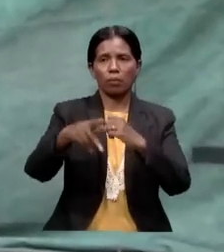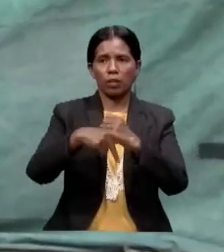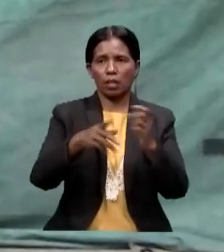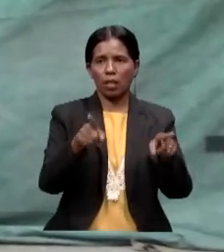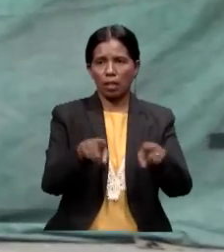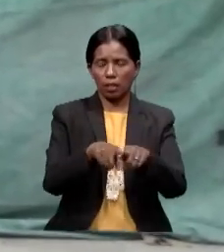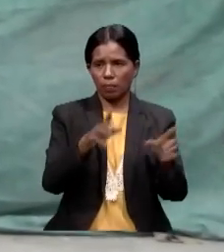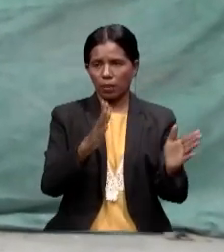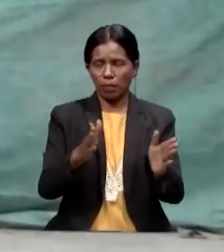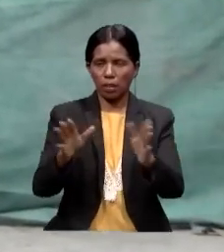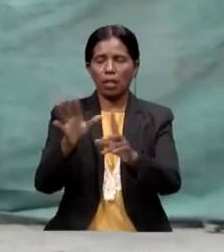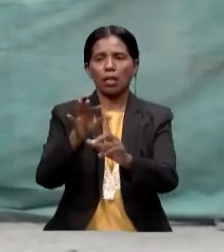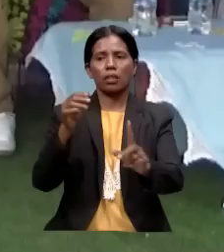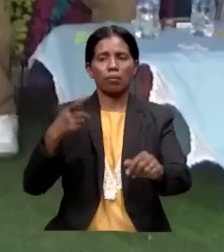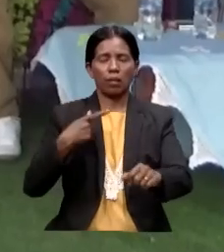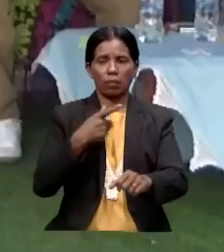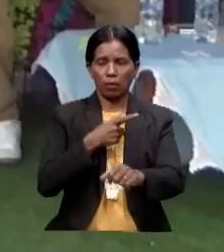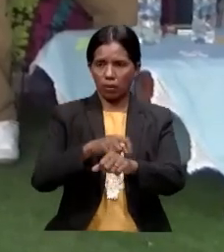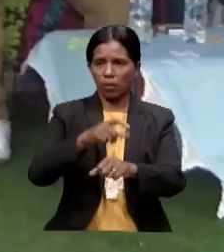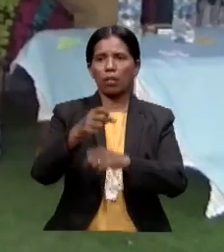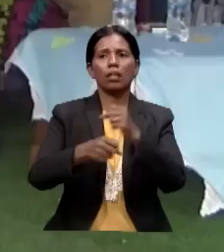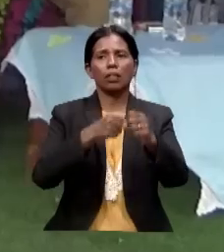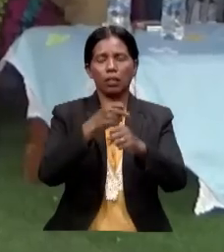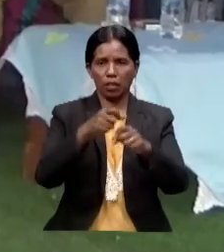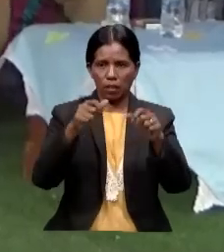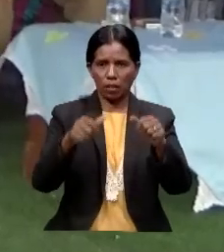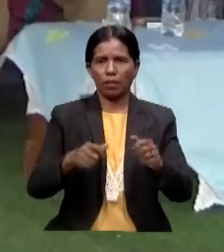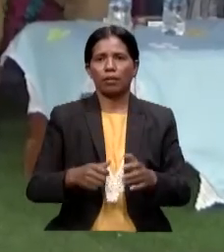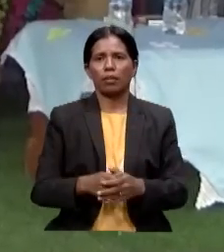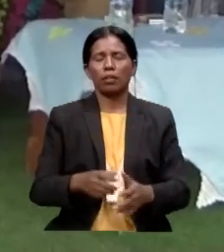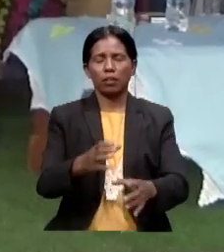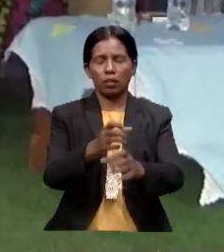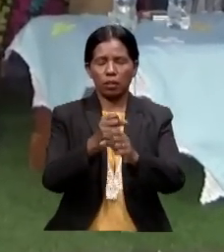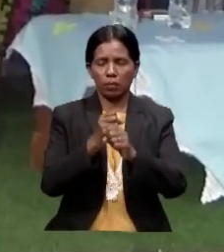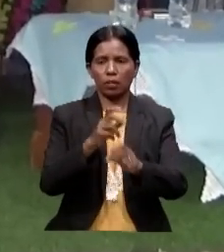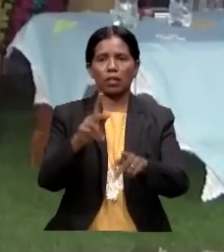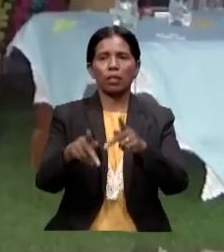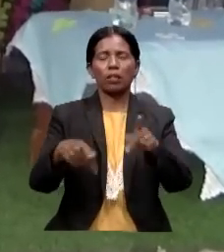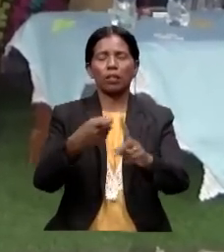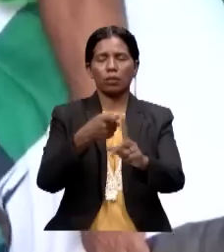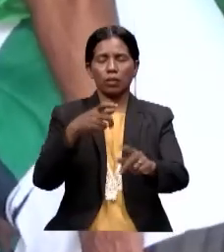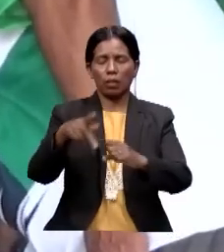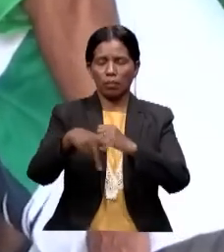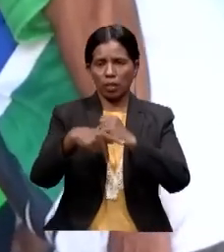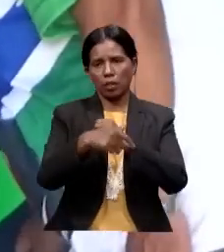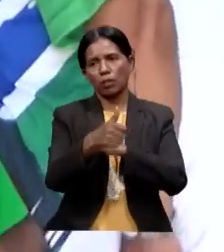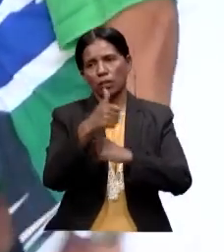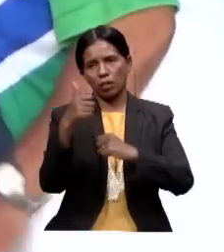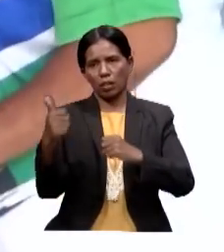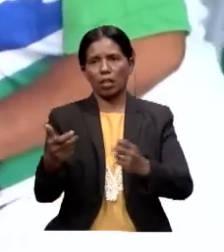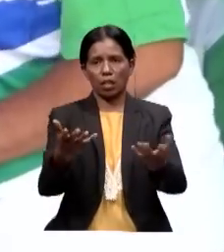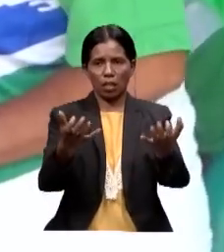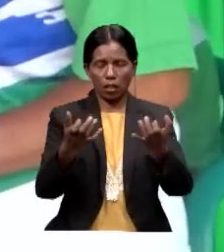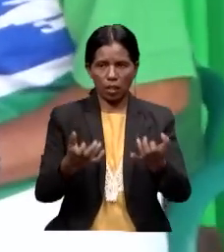preparasaun ba eleição parlamentar tinanem. E a consolidação ne simos a filiação hos militante partido Balun ne be